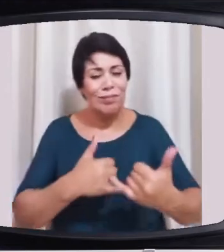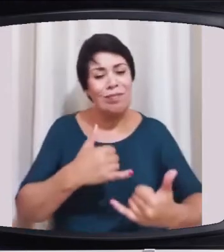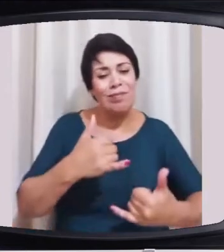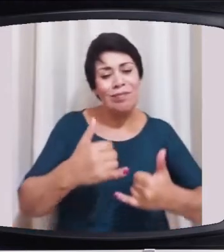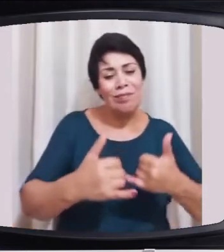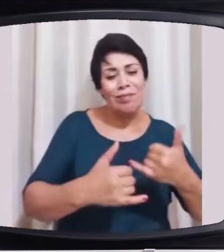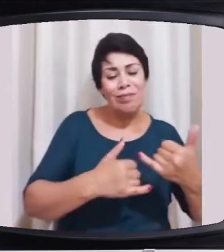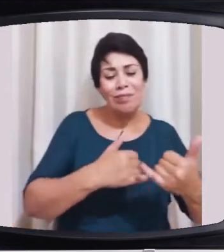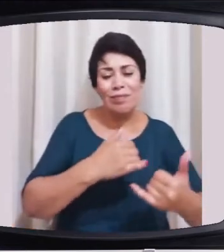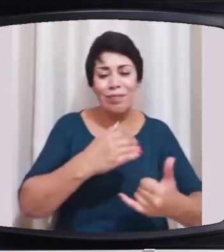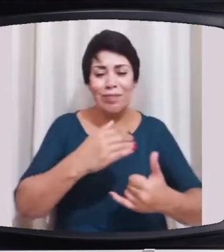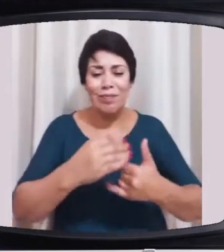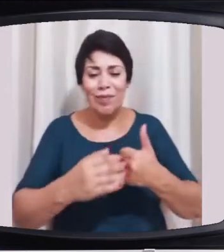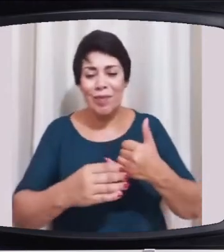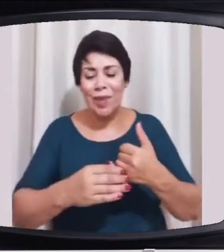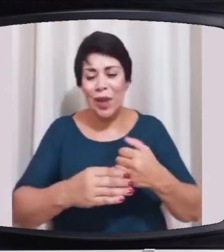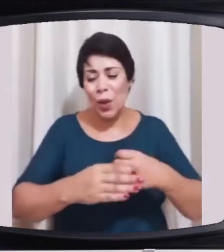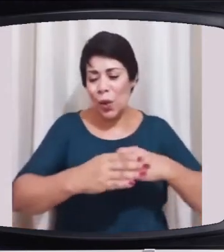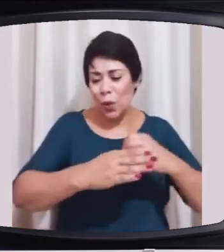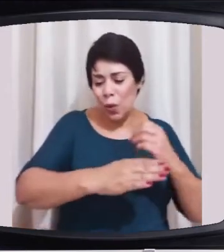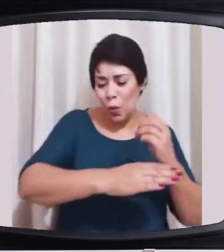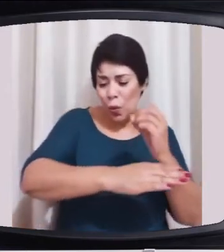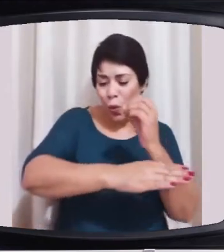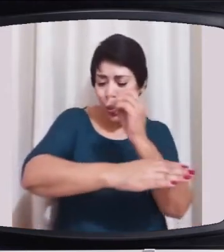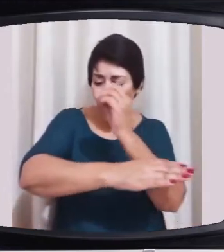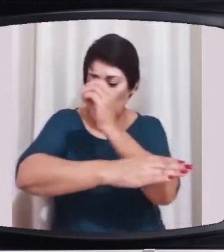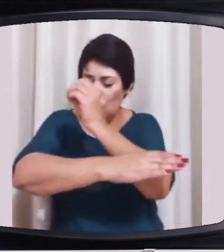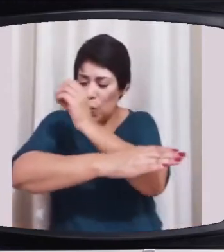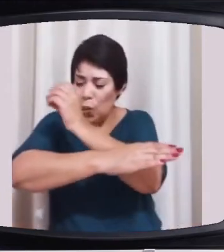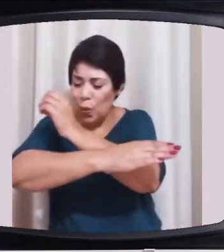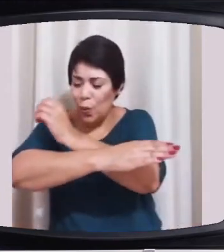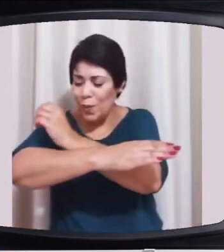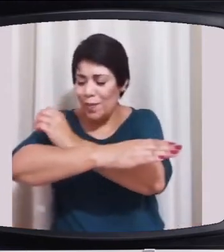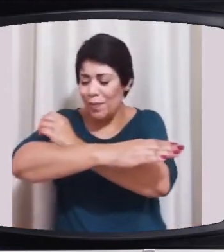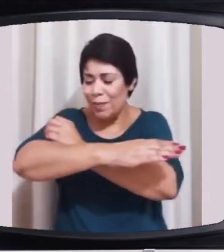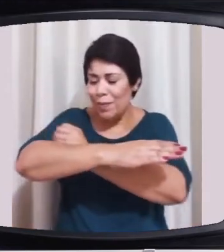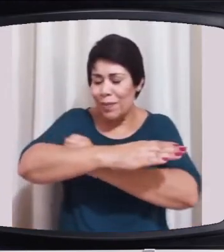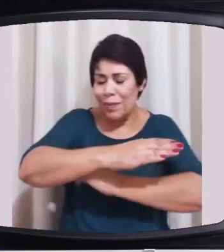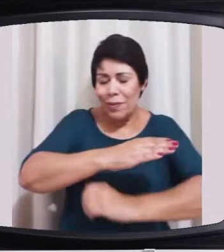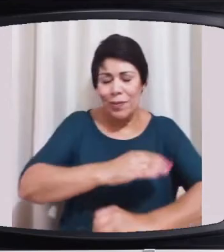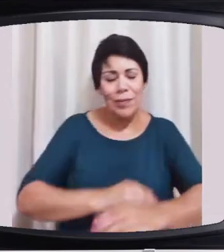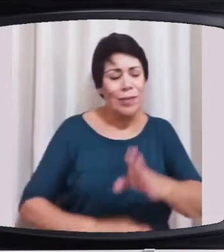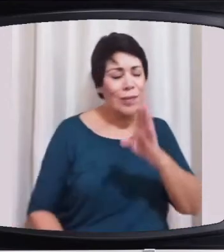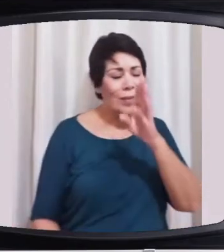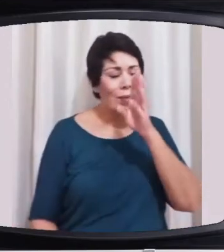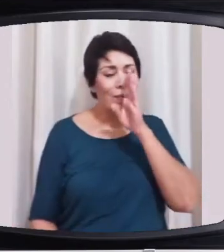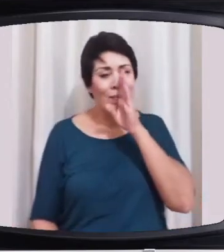ficar em silêncio quando a noite vem,